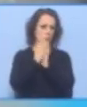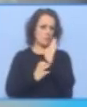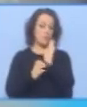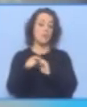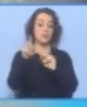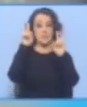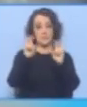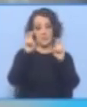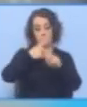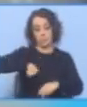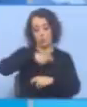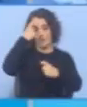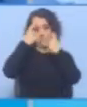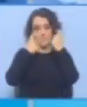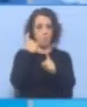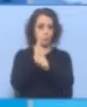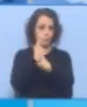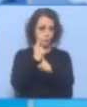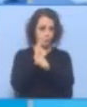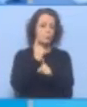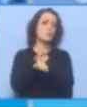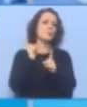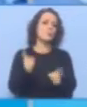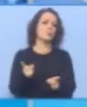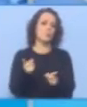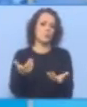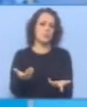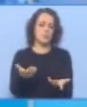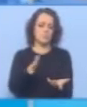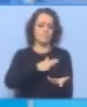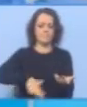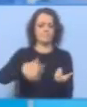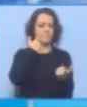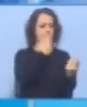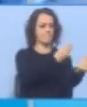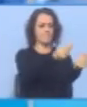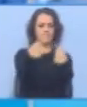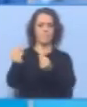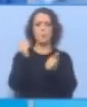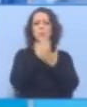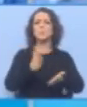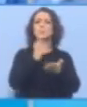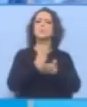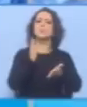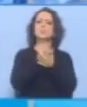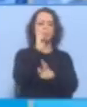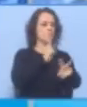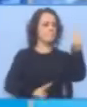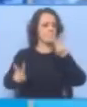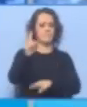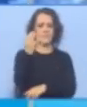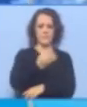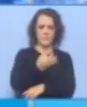foi objeto da nossa reflexão, porque partimos, portanto, de uma verificação, de um estudo que dava a entender que,